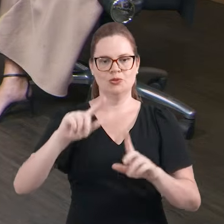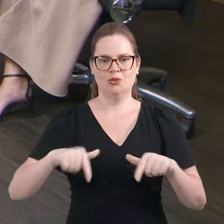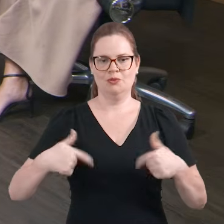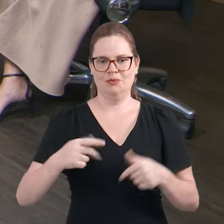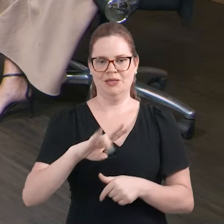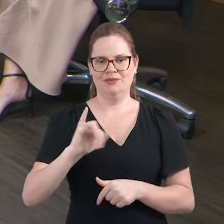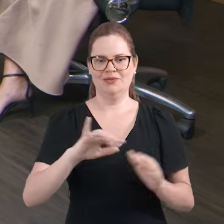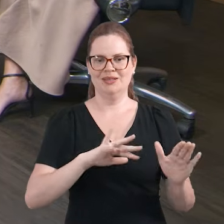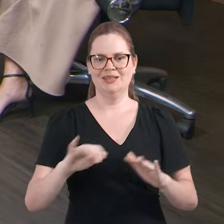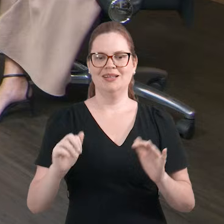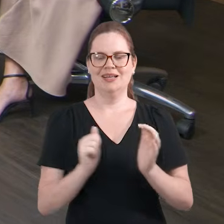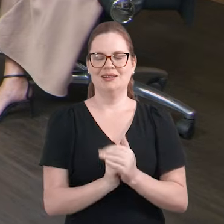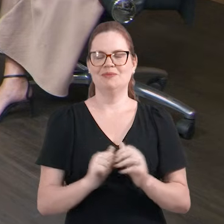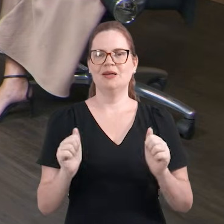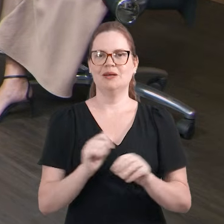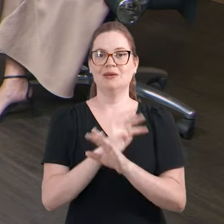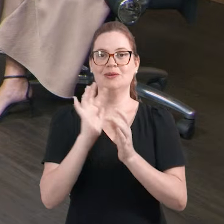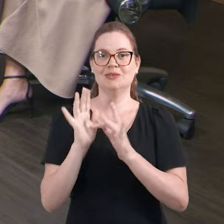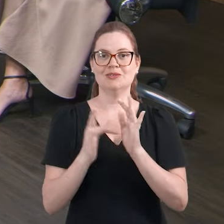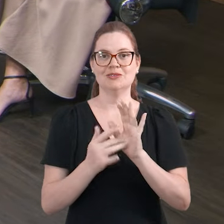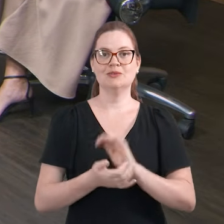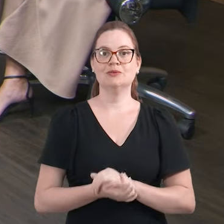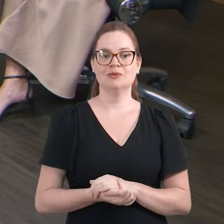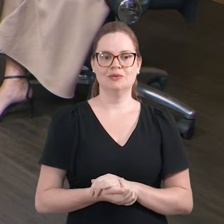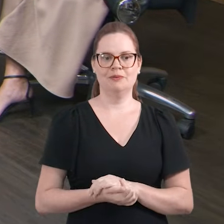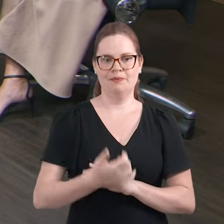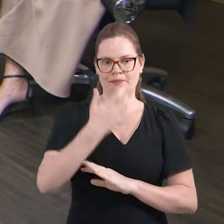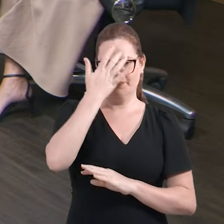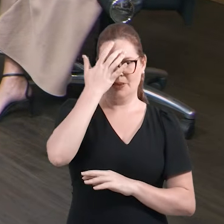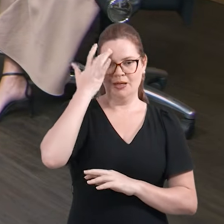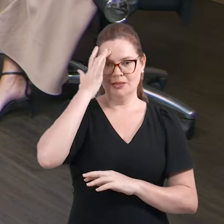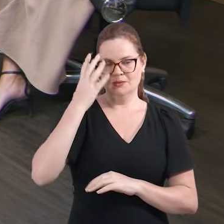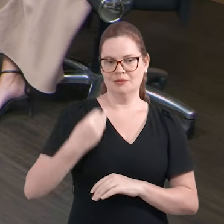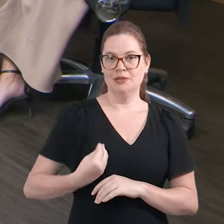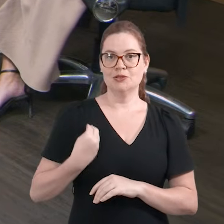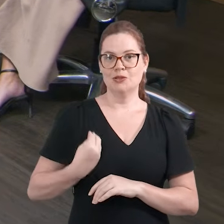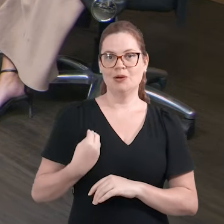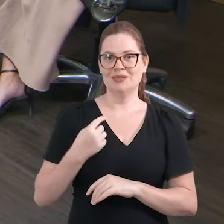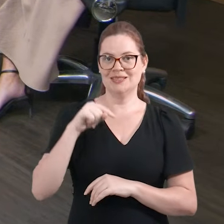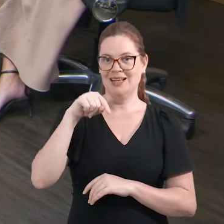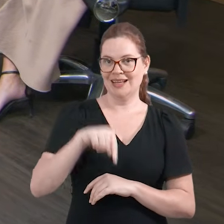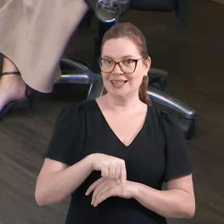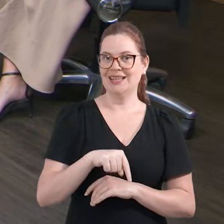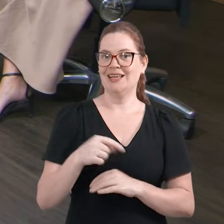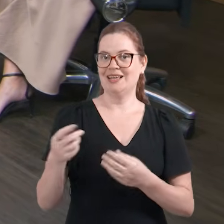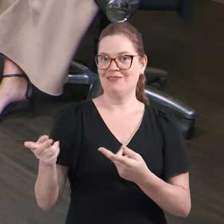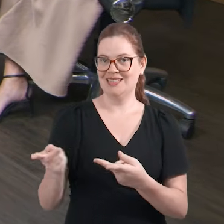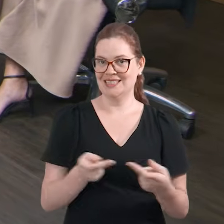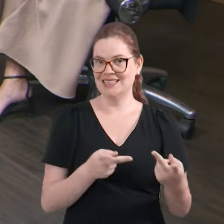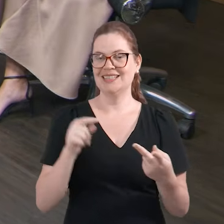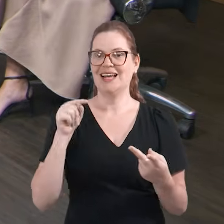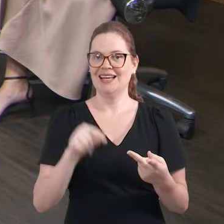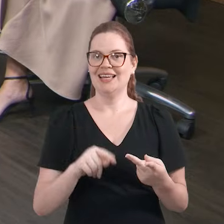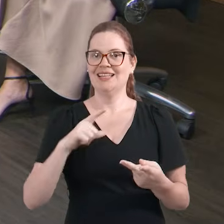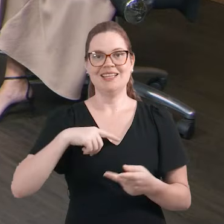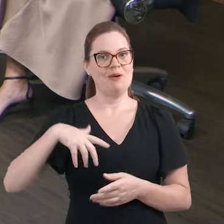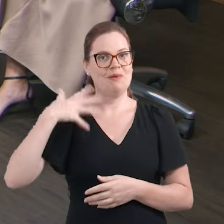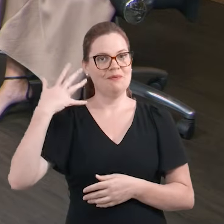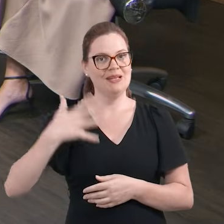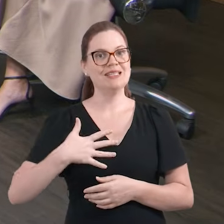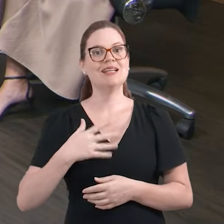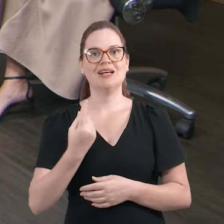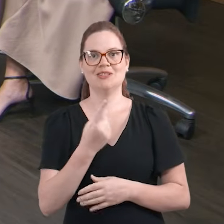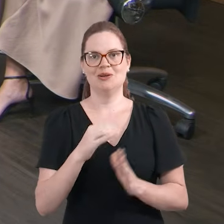Glória a Deus. Glória a Jesus. Aleluia. É bom que a gente já chega no final do programa com uma mensagem entregue. É uma bênção, é isso mesmo. É